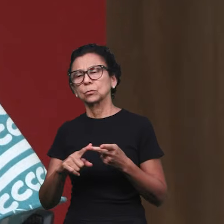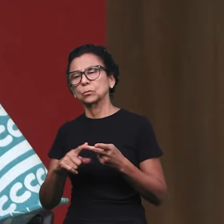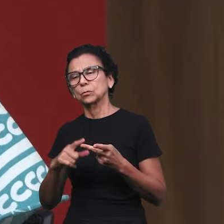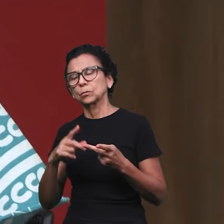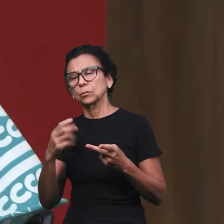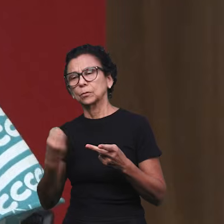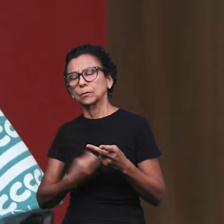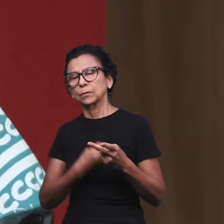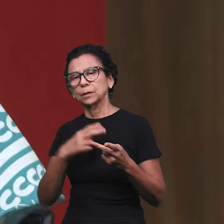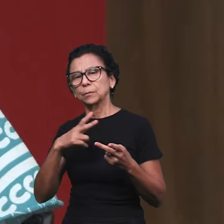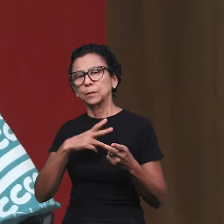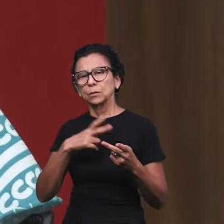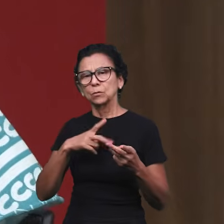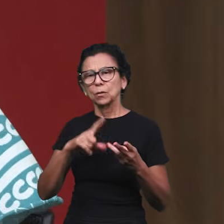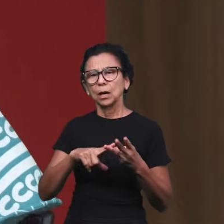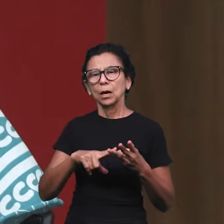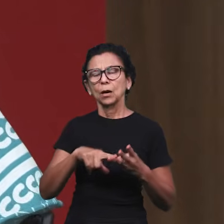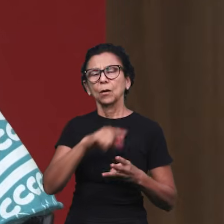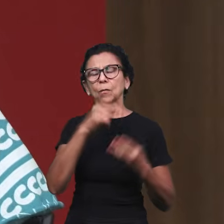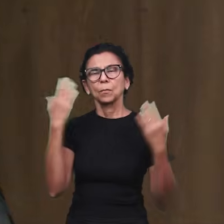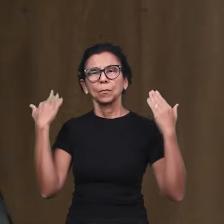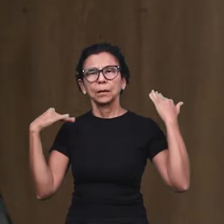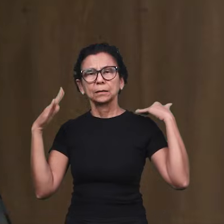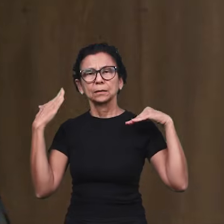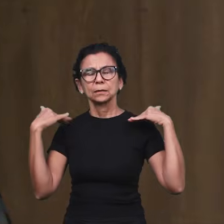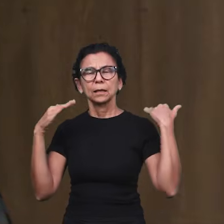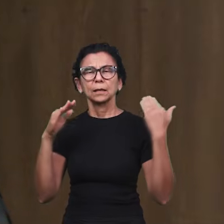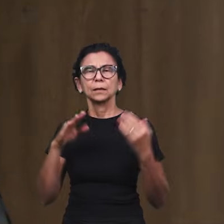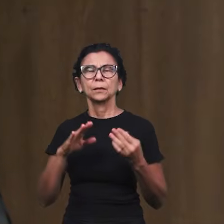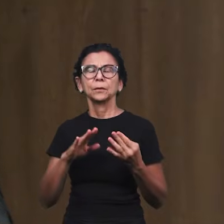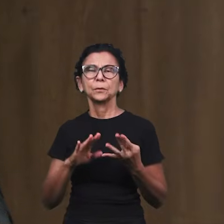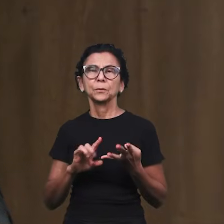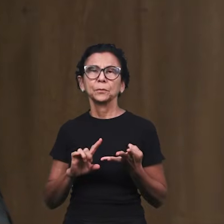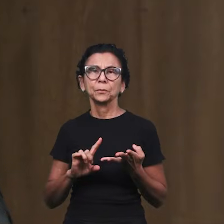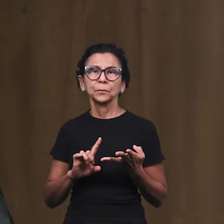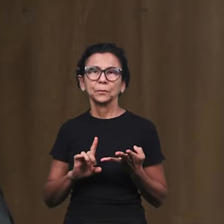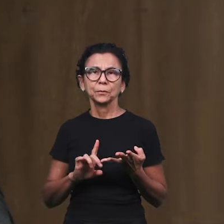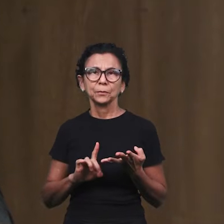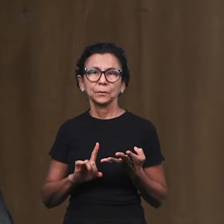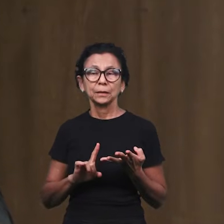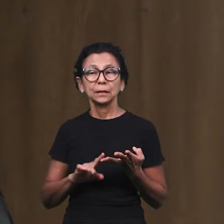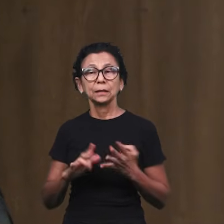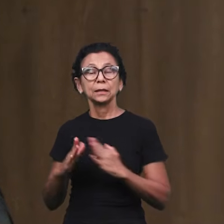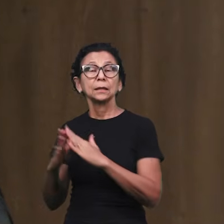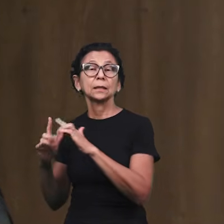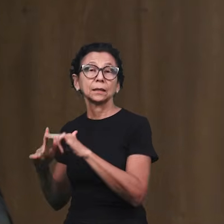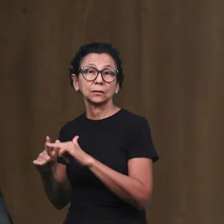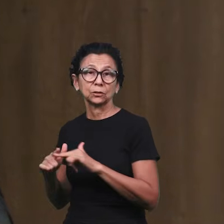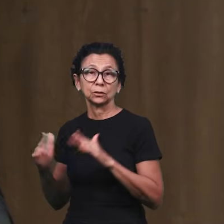e igreja durante a faculdade? Olha,